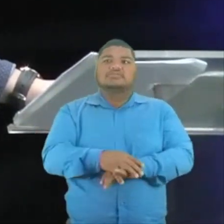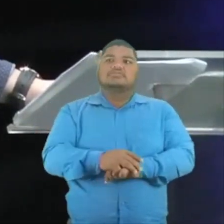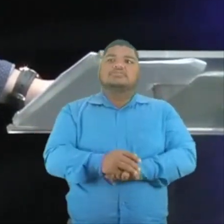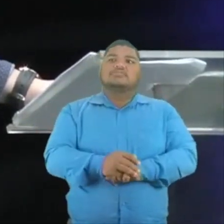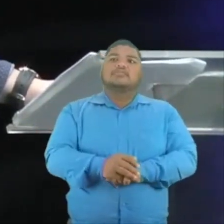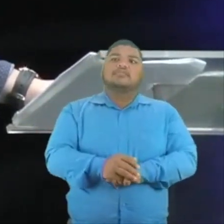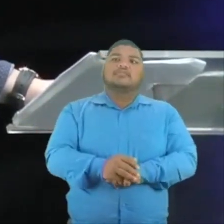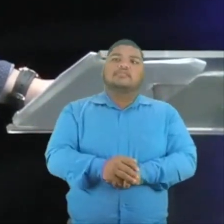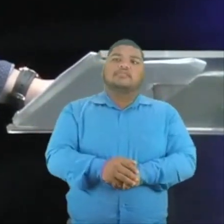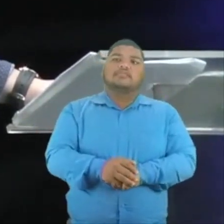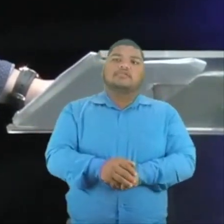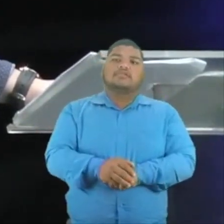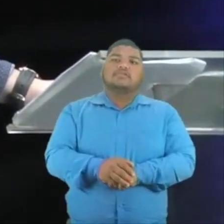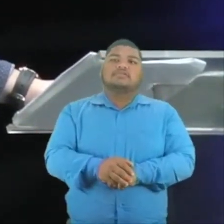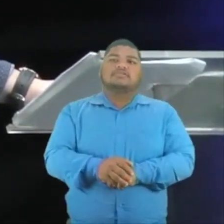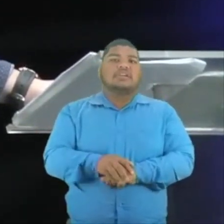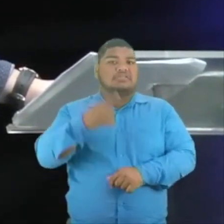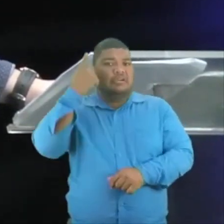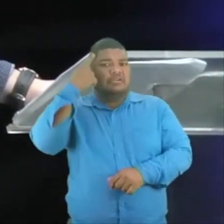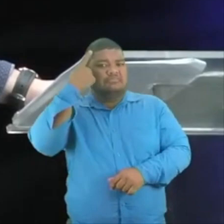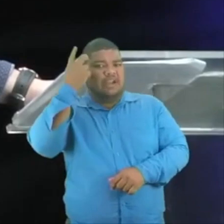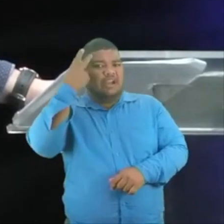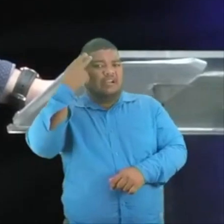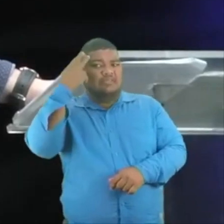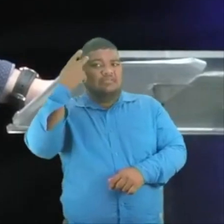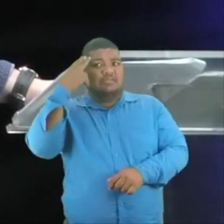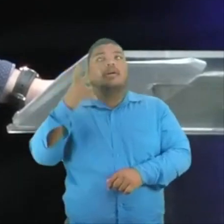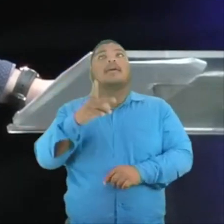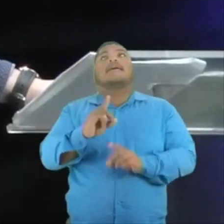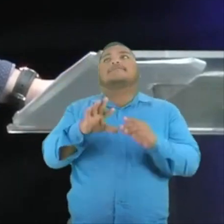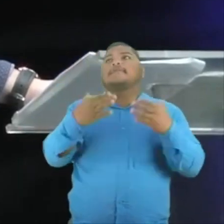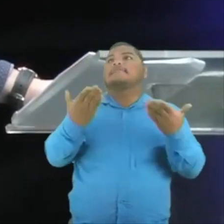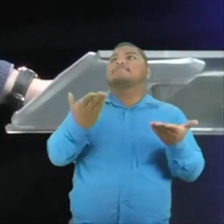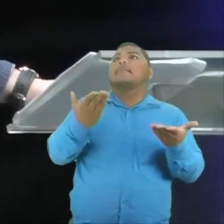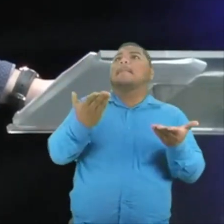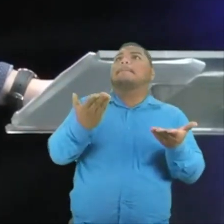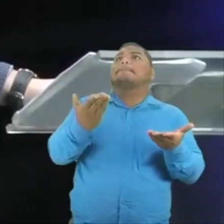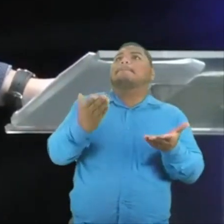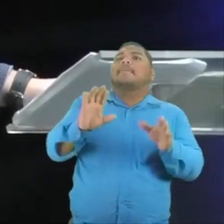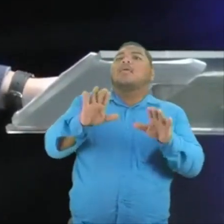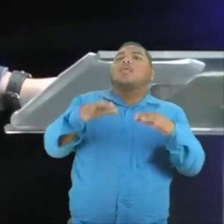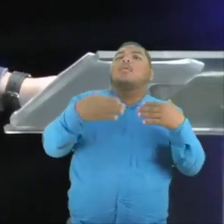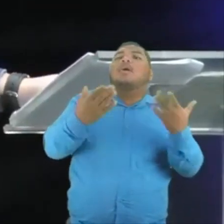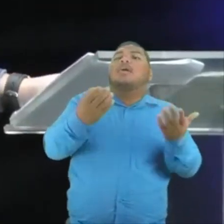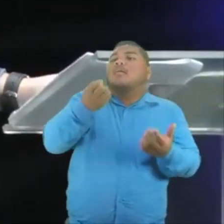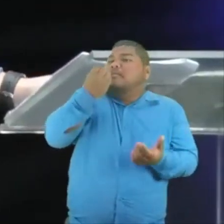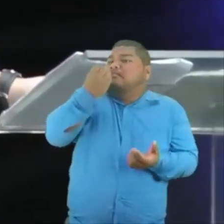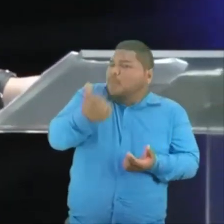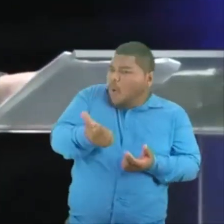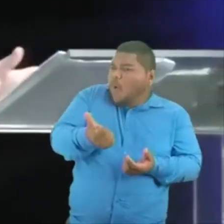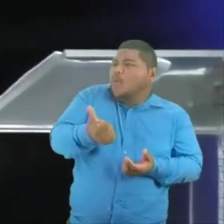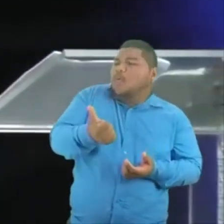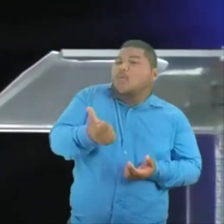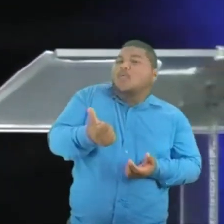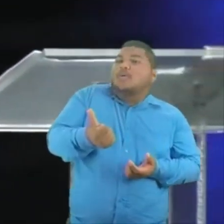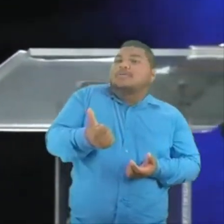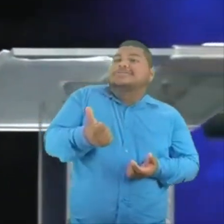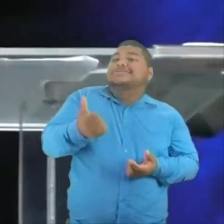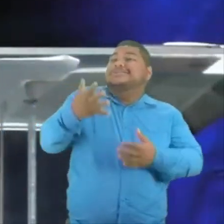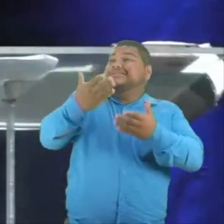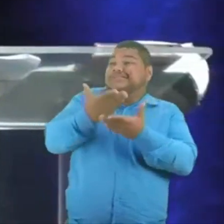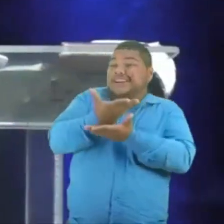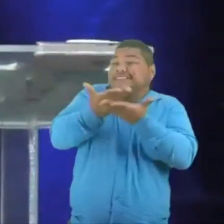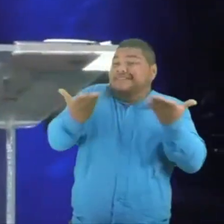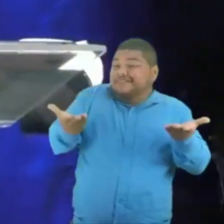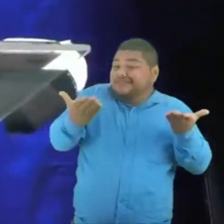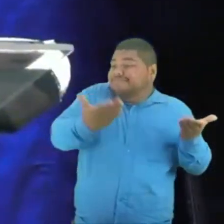Faz parte. E aí você diz, então, qual é o bônus? Qual é o bônus que tem de servir a Deus,